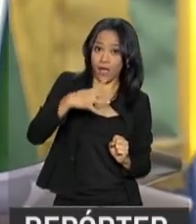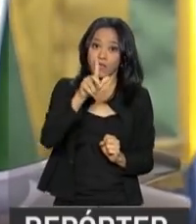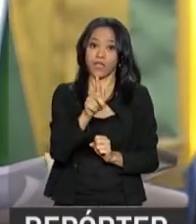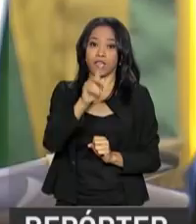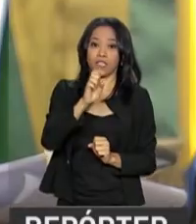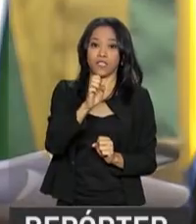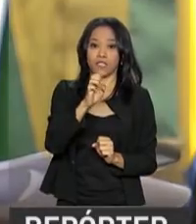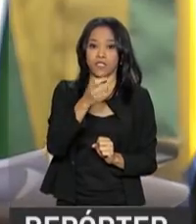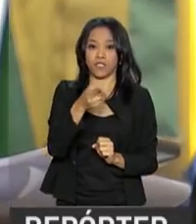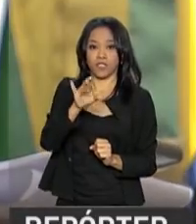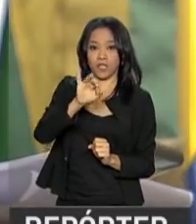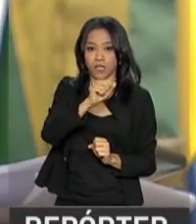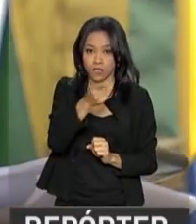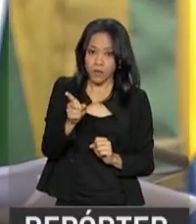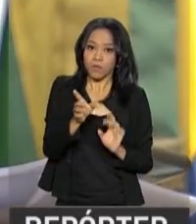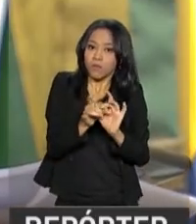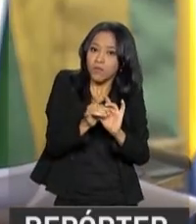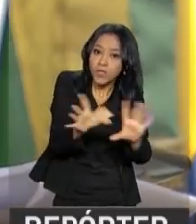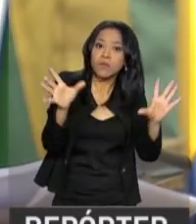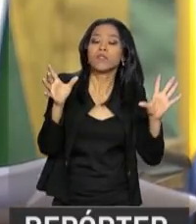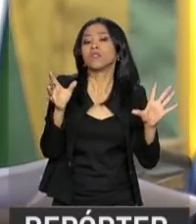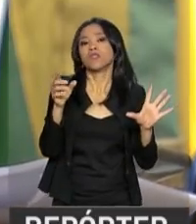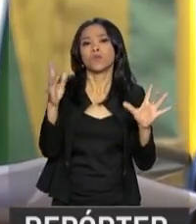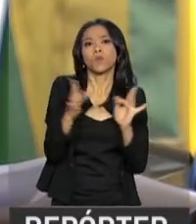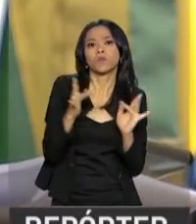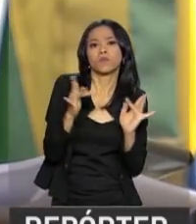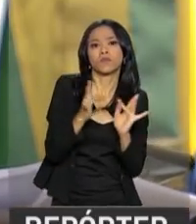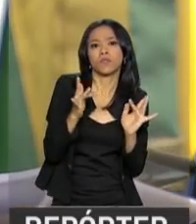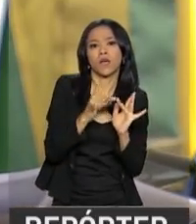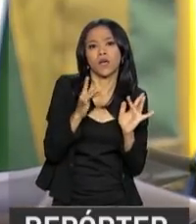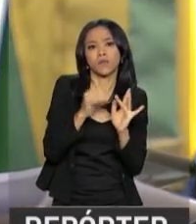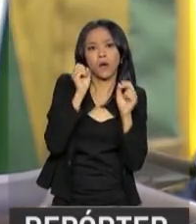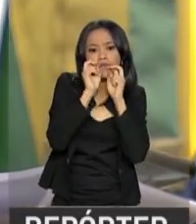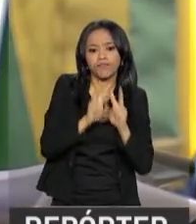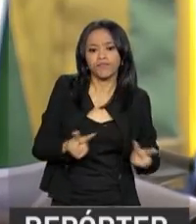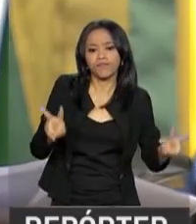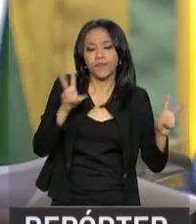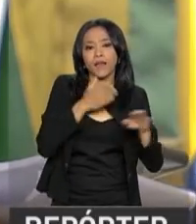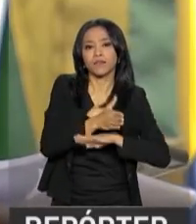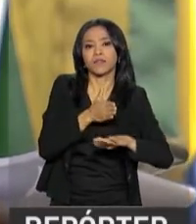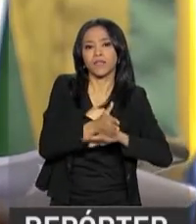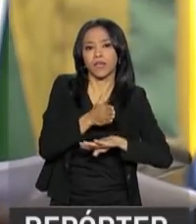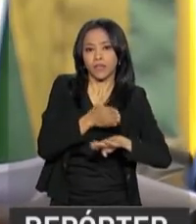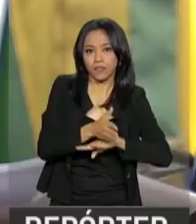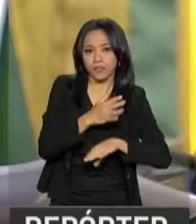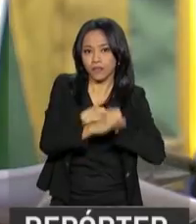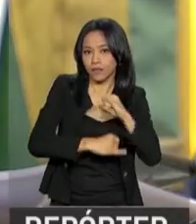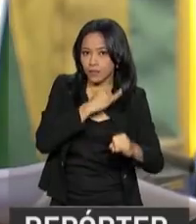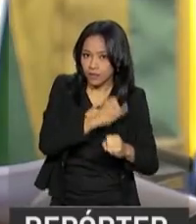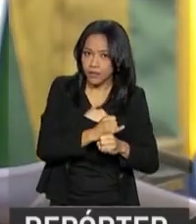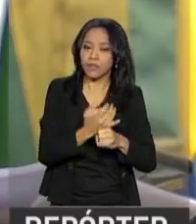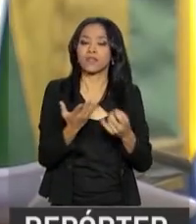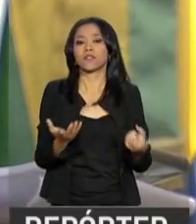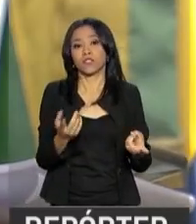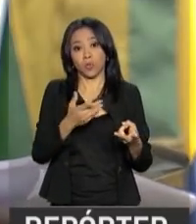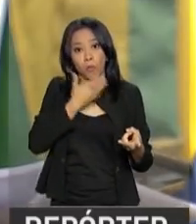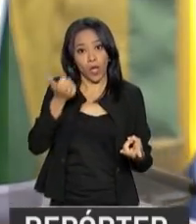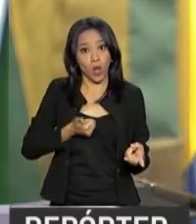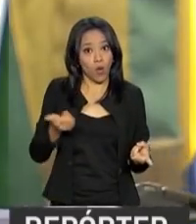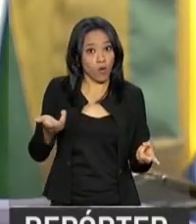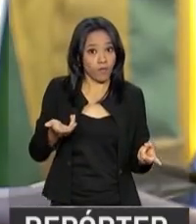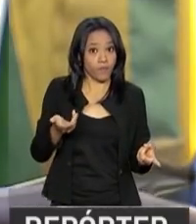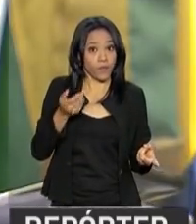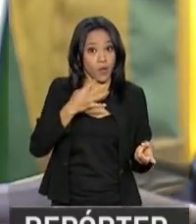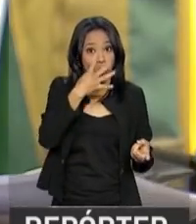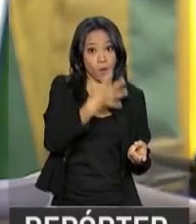freqüência se permite uma conectividade para acesso à banda larga via os telefones celulares com velocidade de no